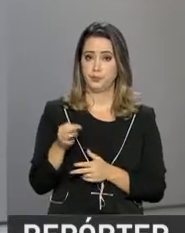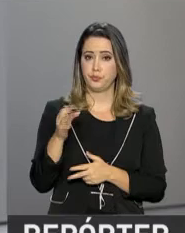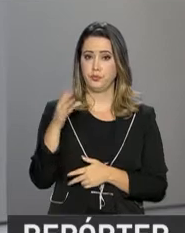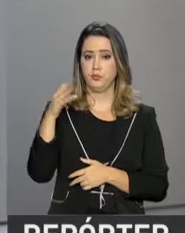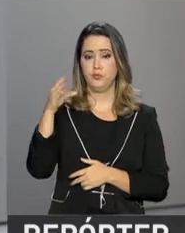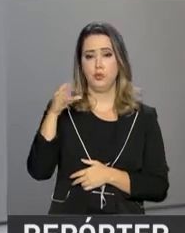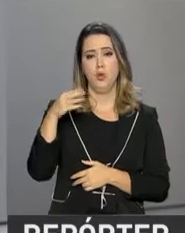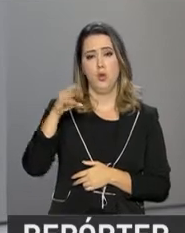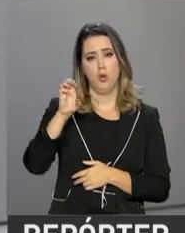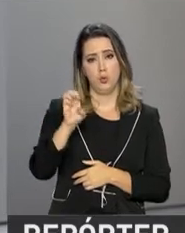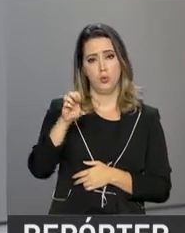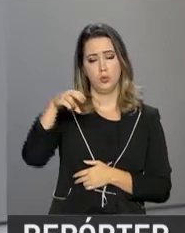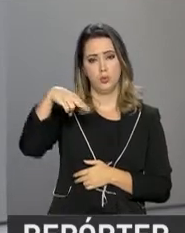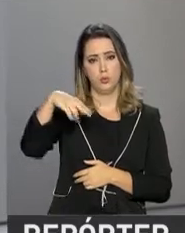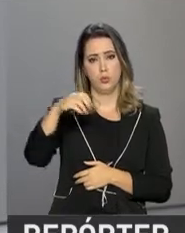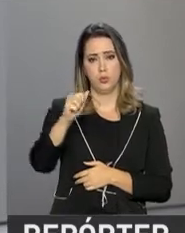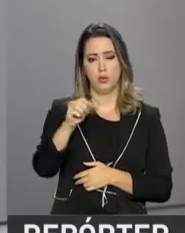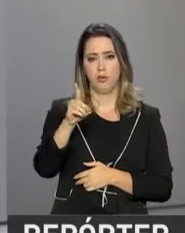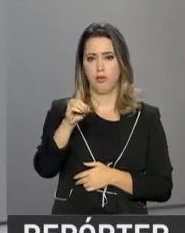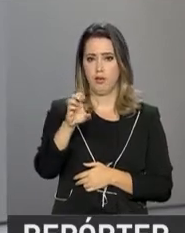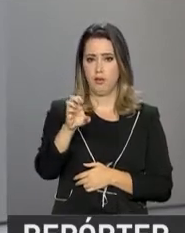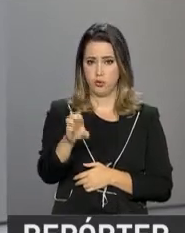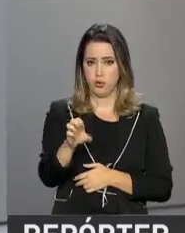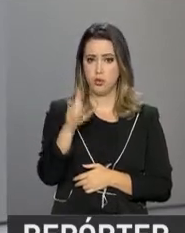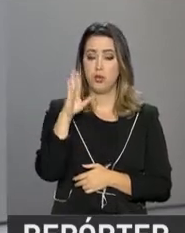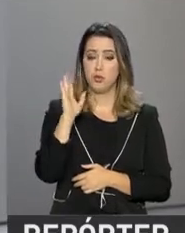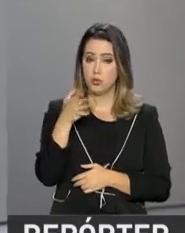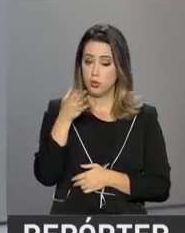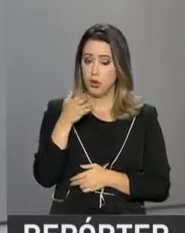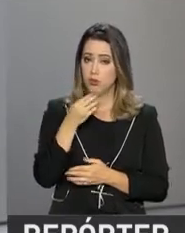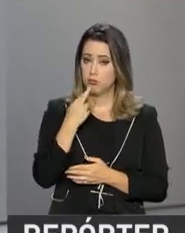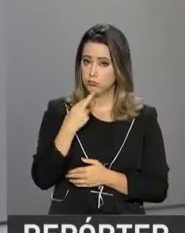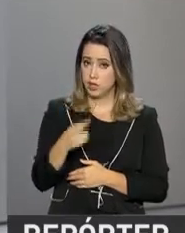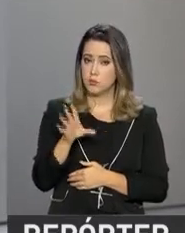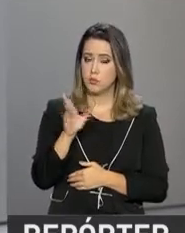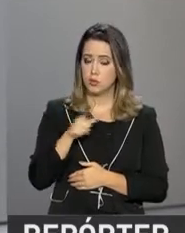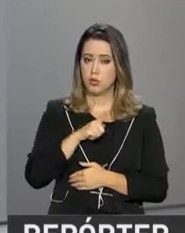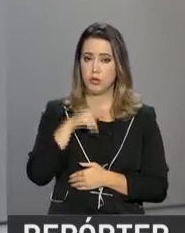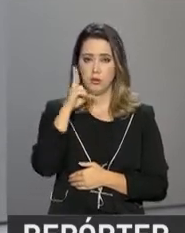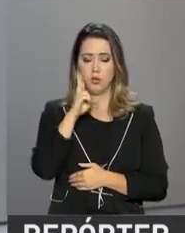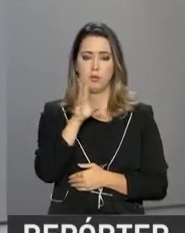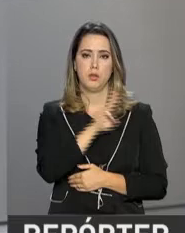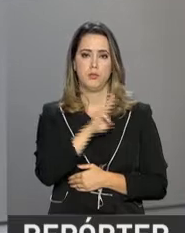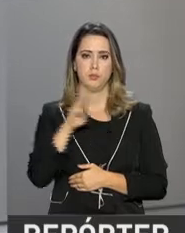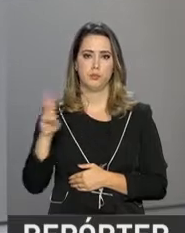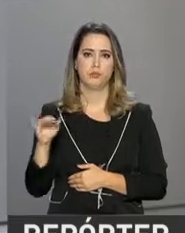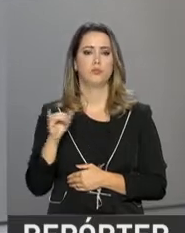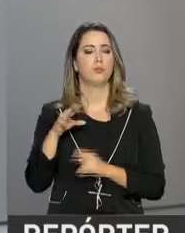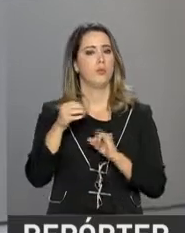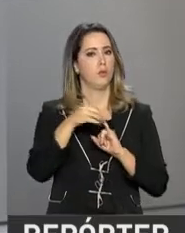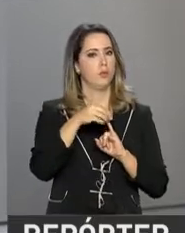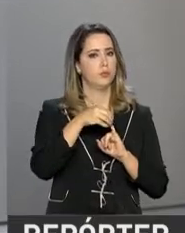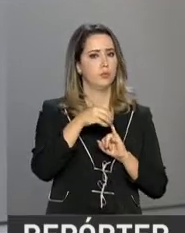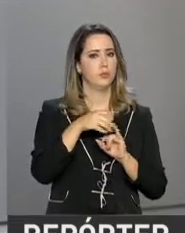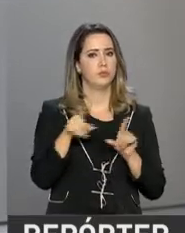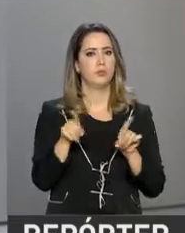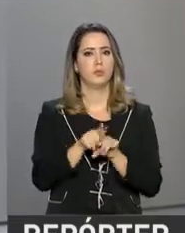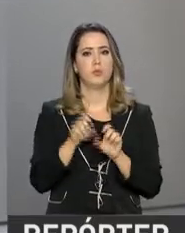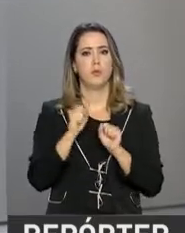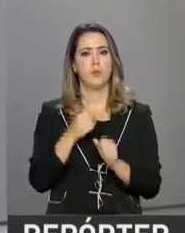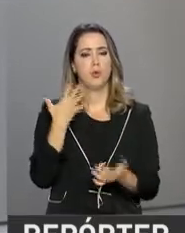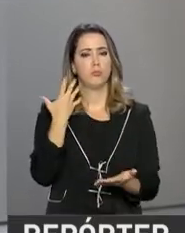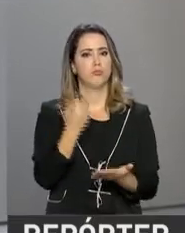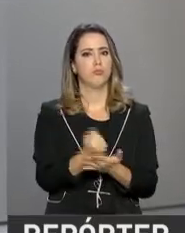nacional de desempenho de estudantes nade já está disponível para consulta no portal web também é possível fazer o download